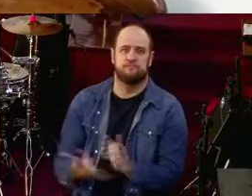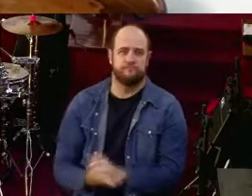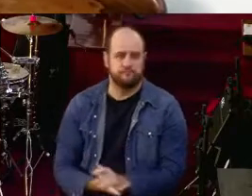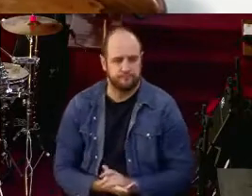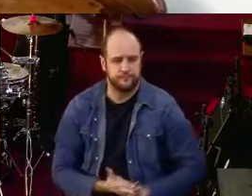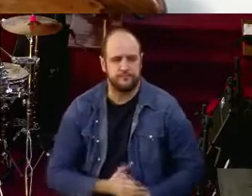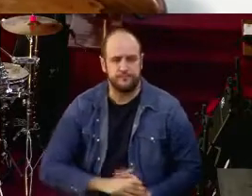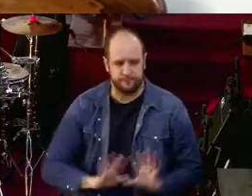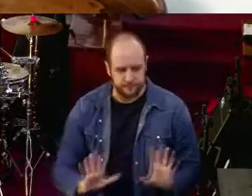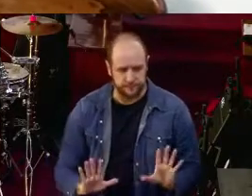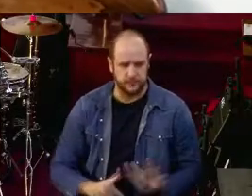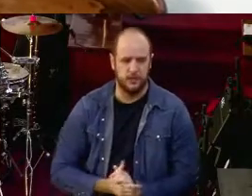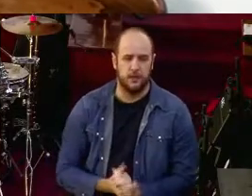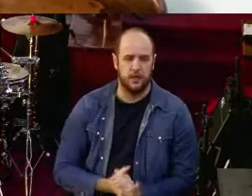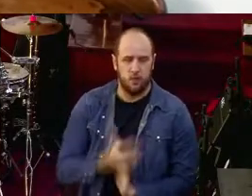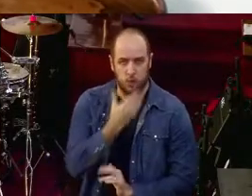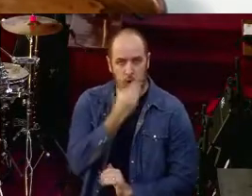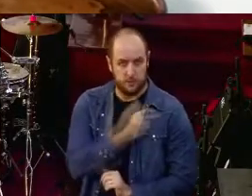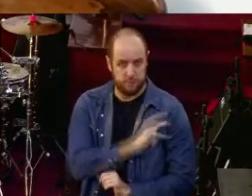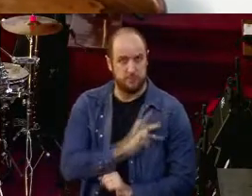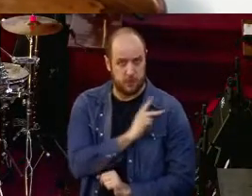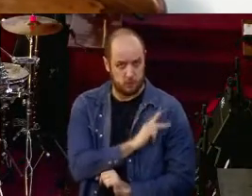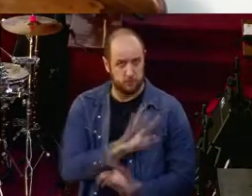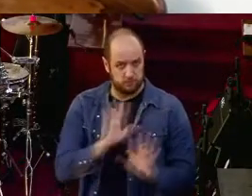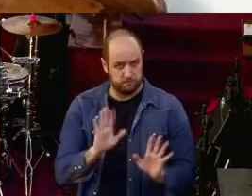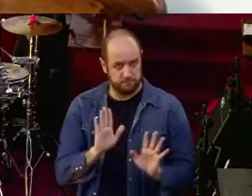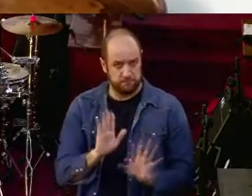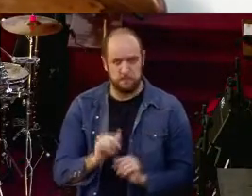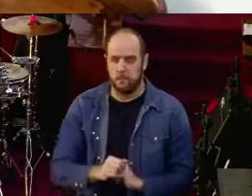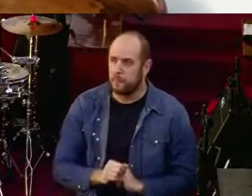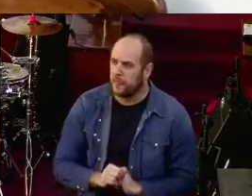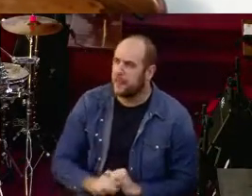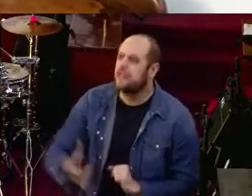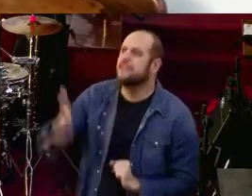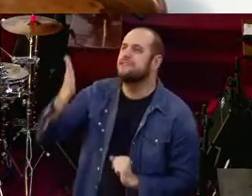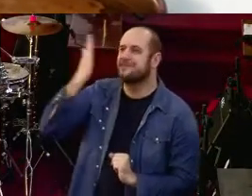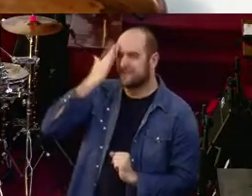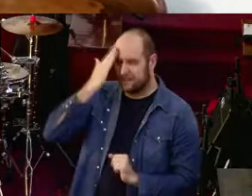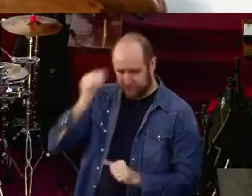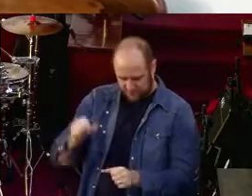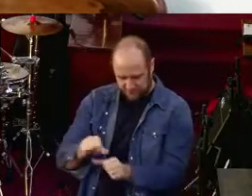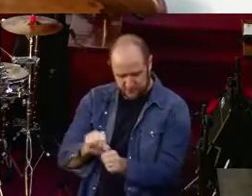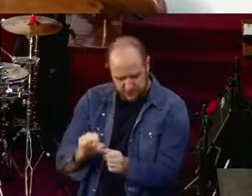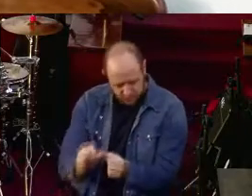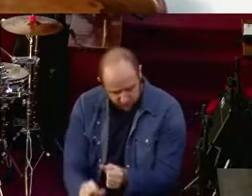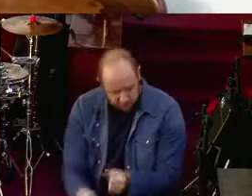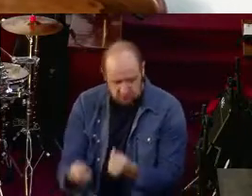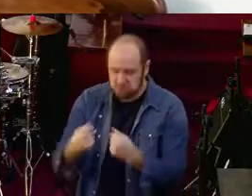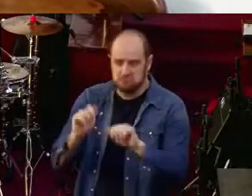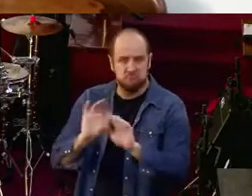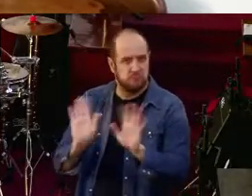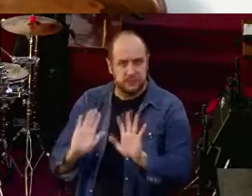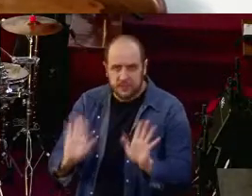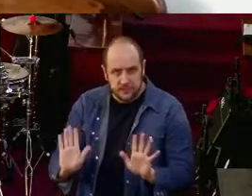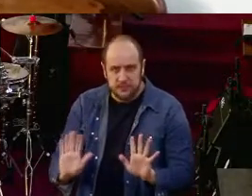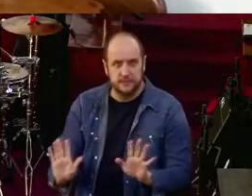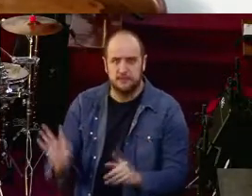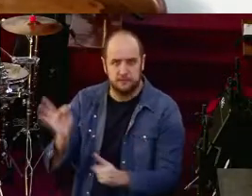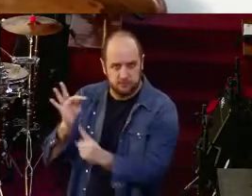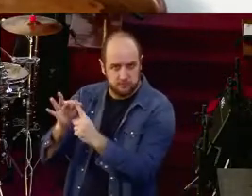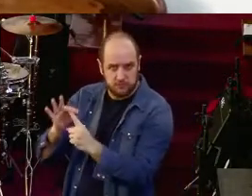E então Paulo, mesmo sabendo que a circuncisão já não valeria mais para